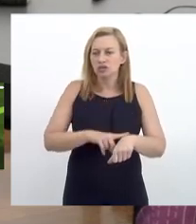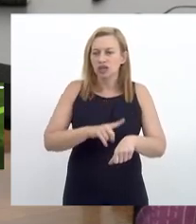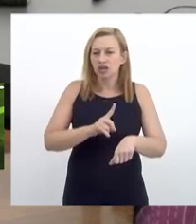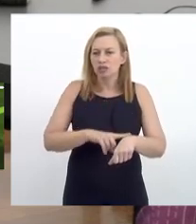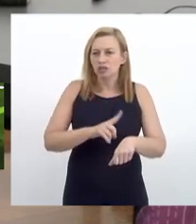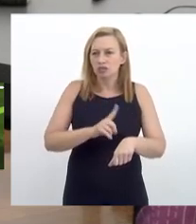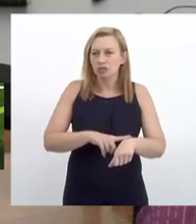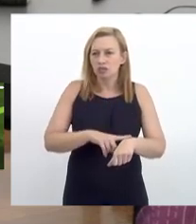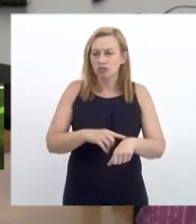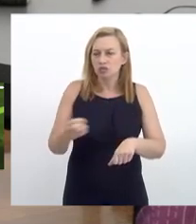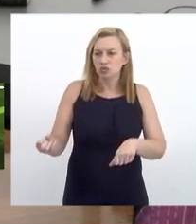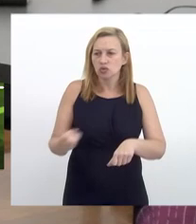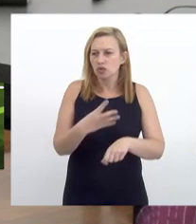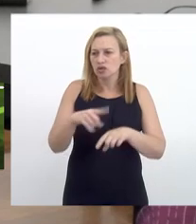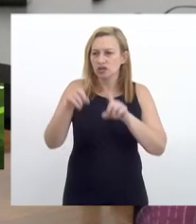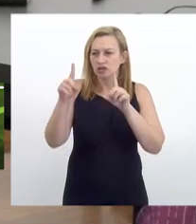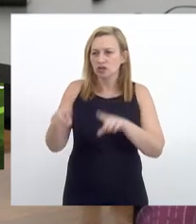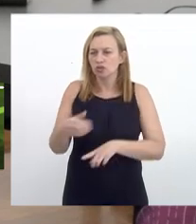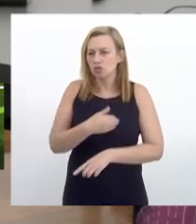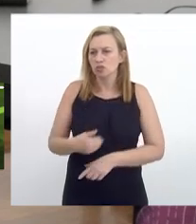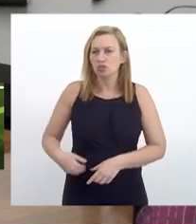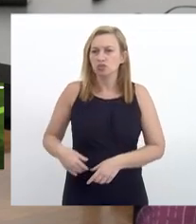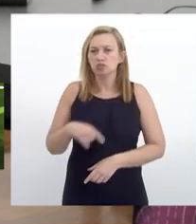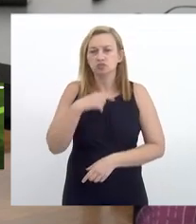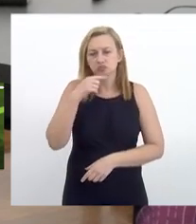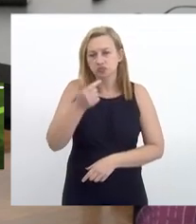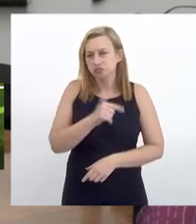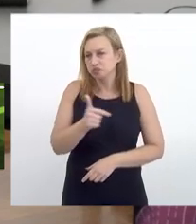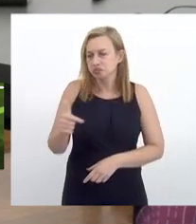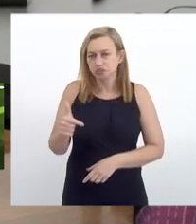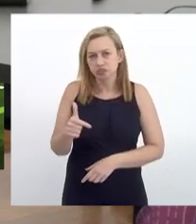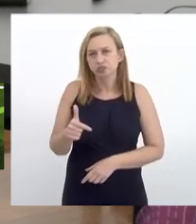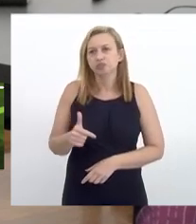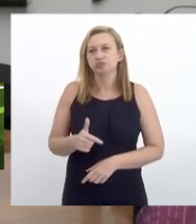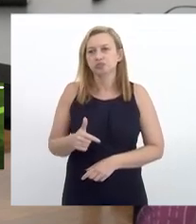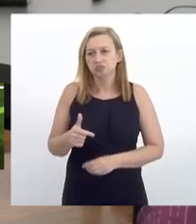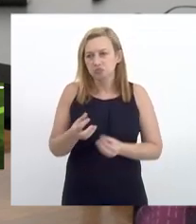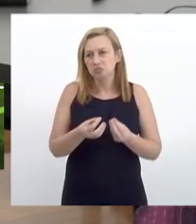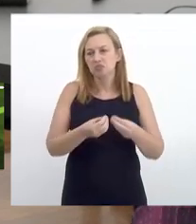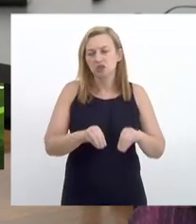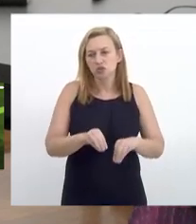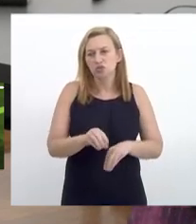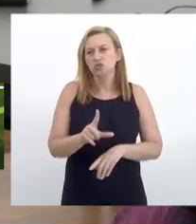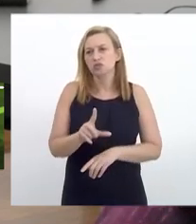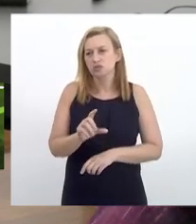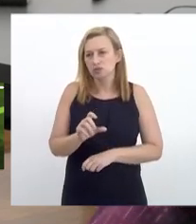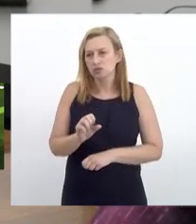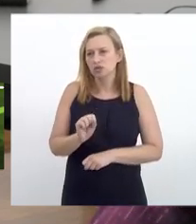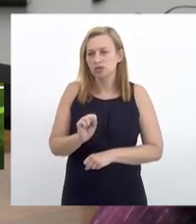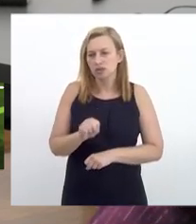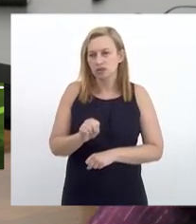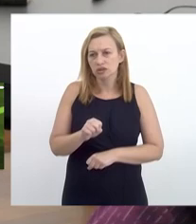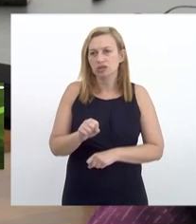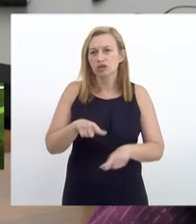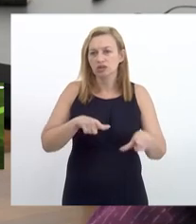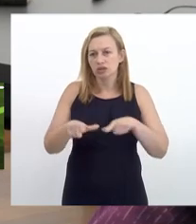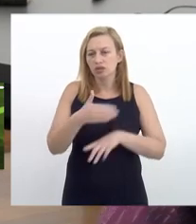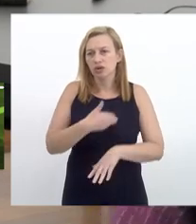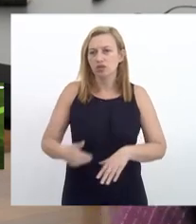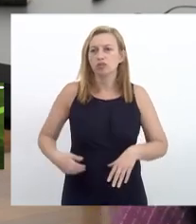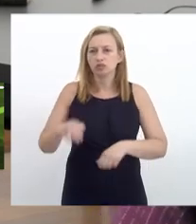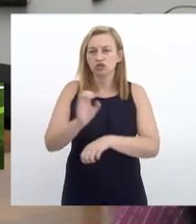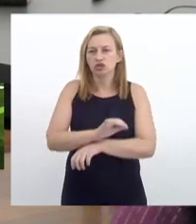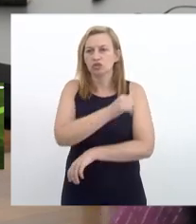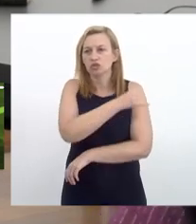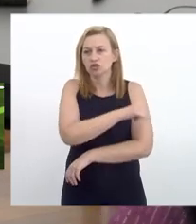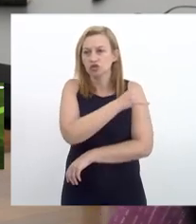Para os novos Servidores Sem dúvida Nenhuma Traz aí Um prejuízo Ao serviço Público No estado Do